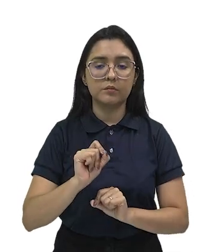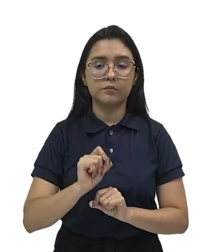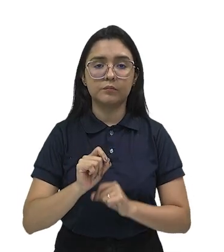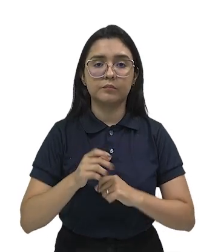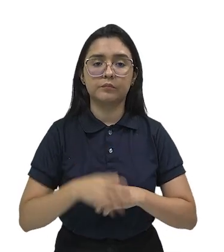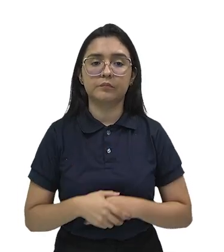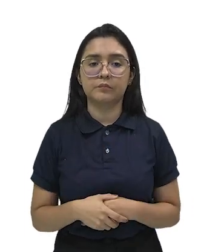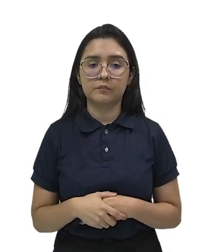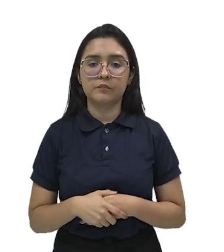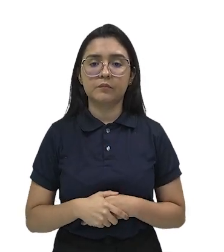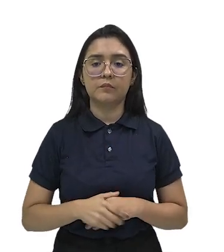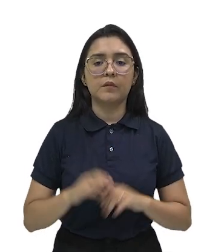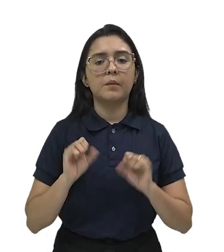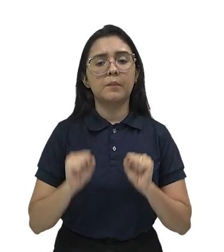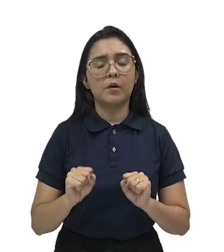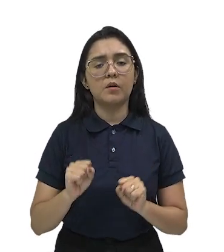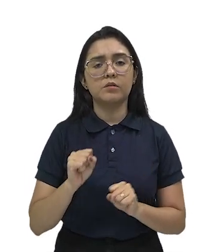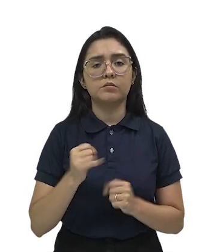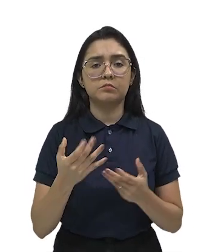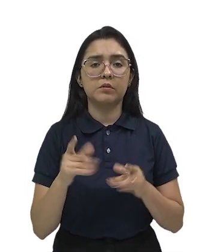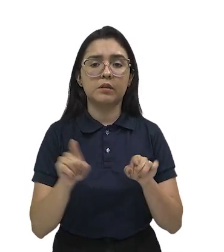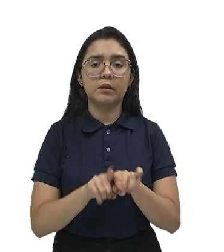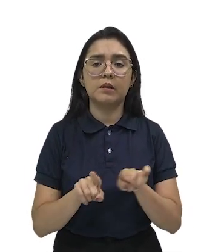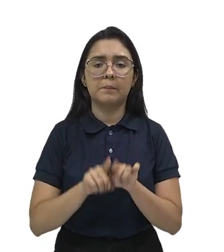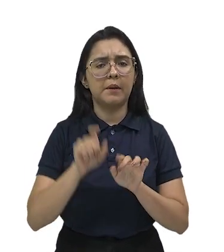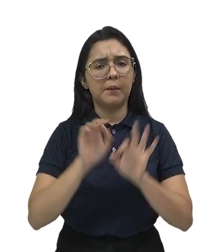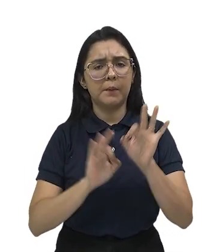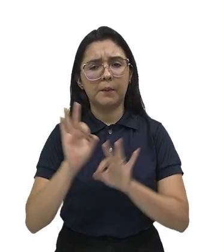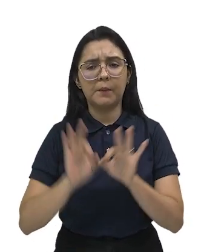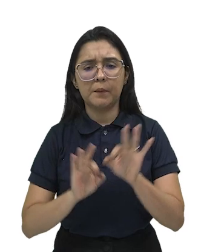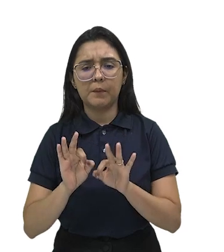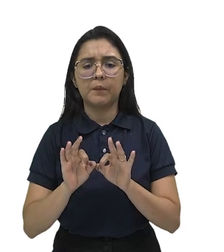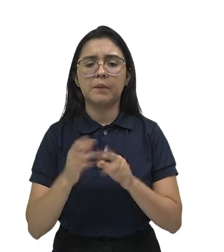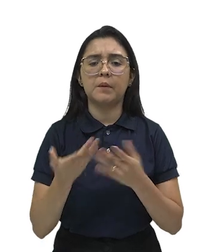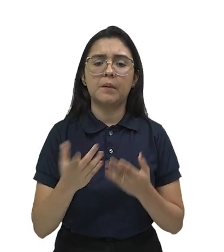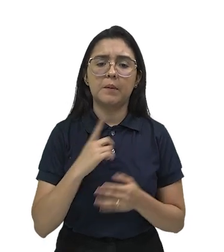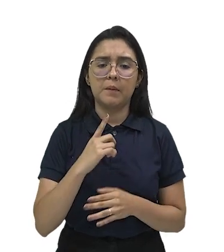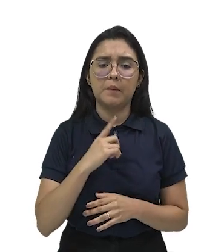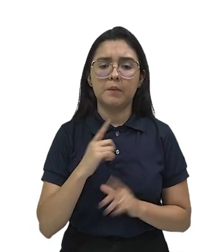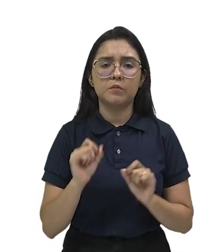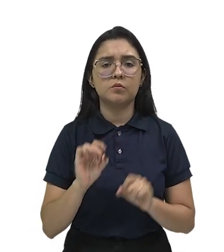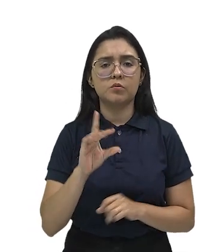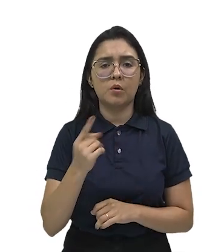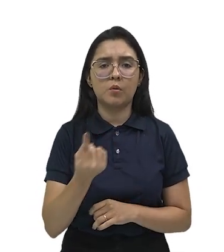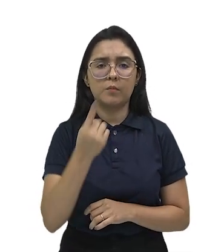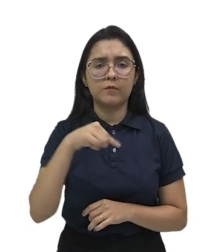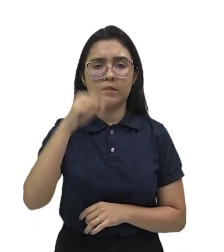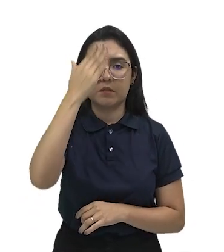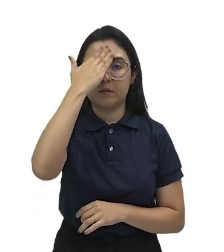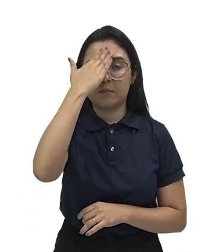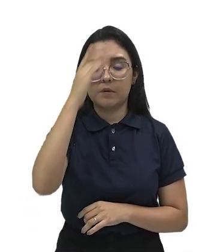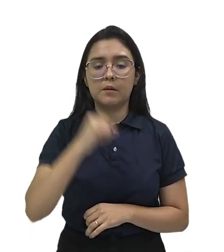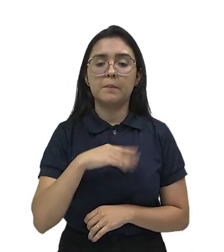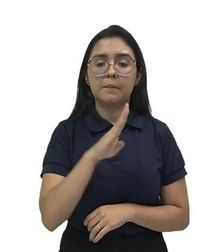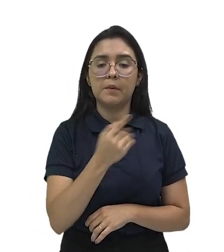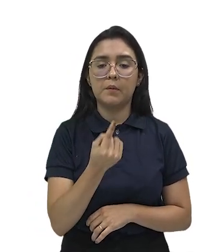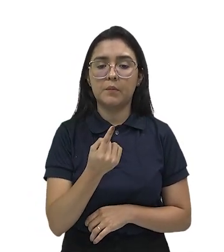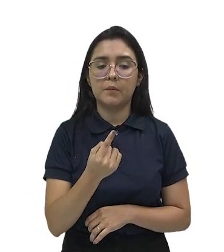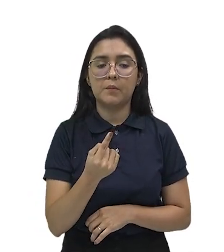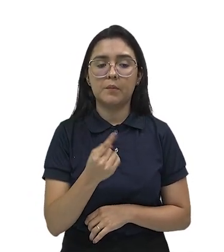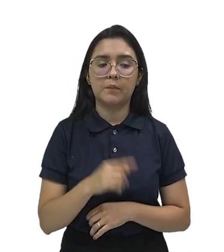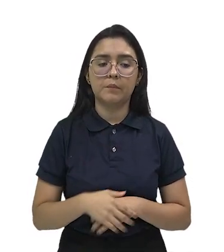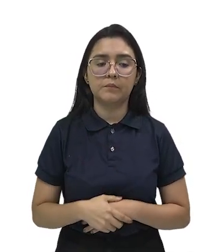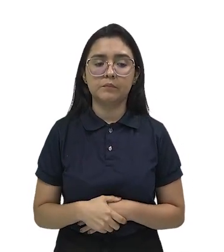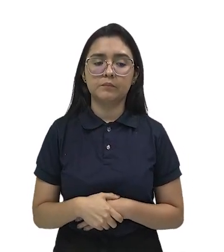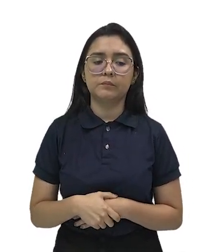se vestir. Poderia, se quisesse, construir, né? Bermuda, construir pelo menos um para ter uma ideia. Bermuda 1,